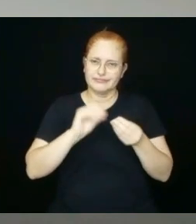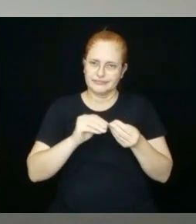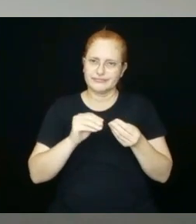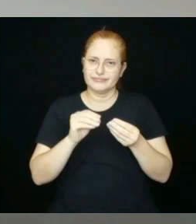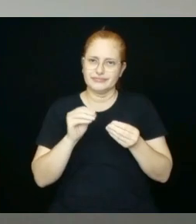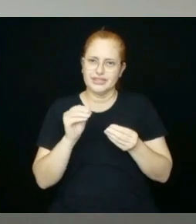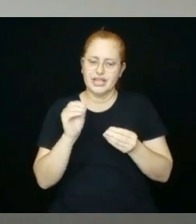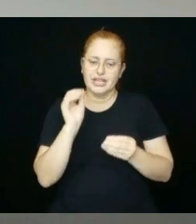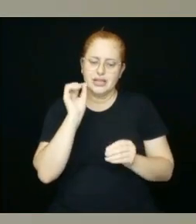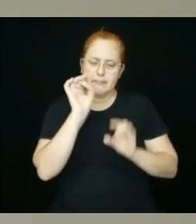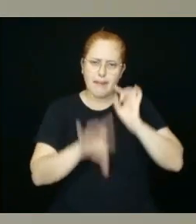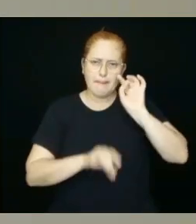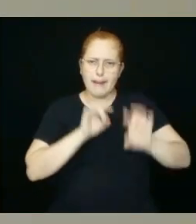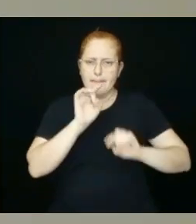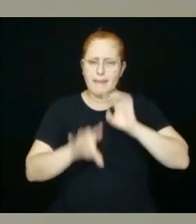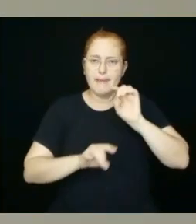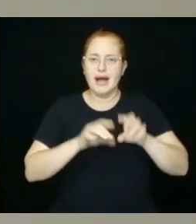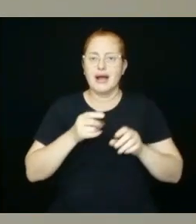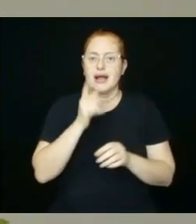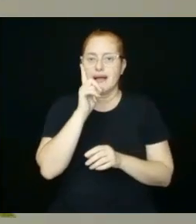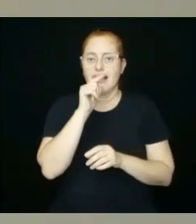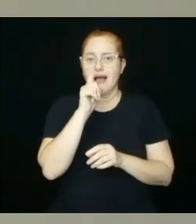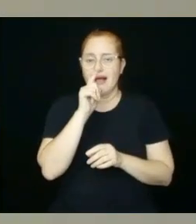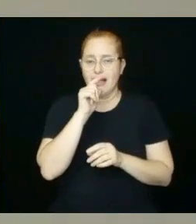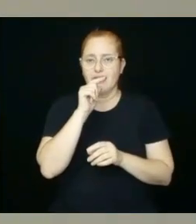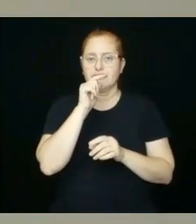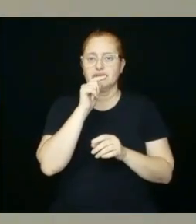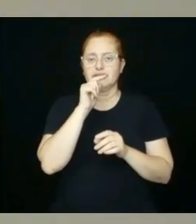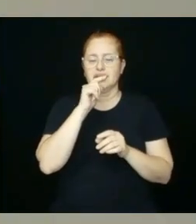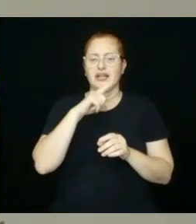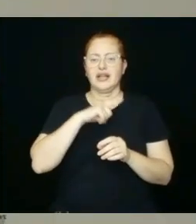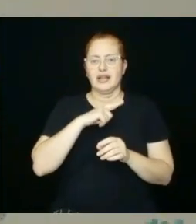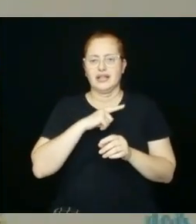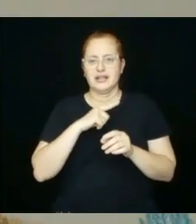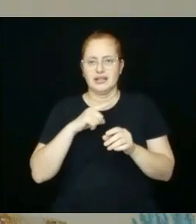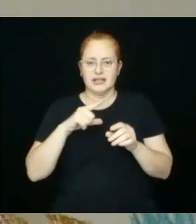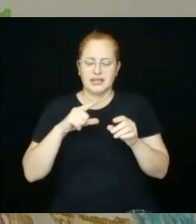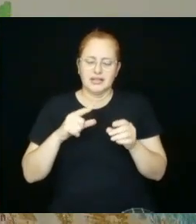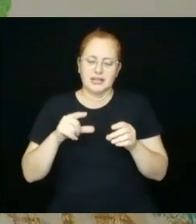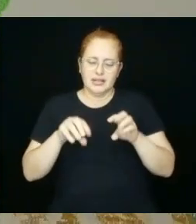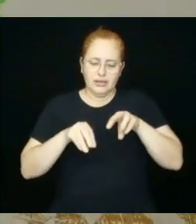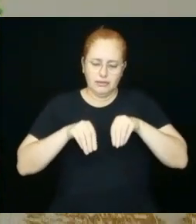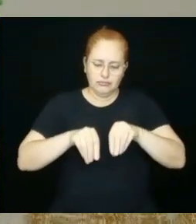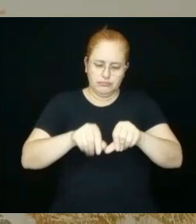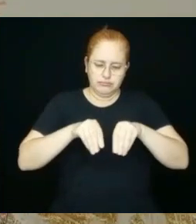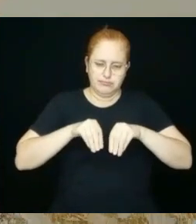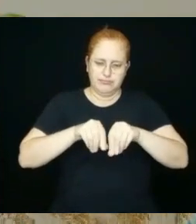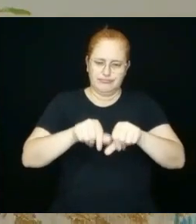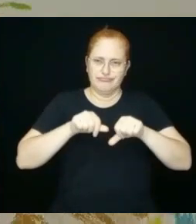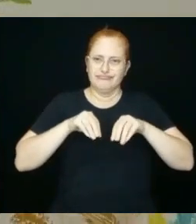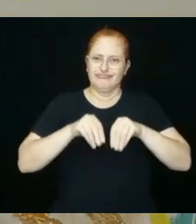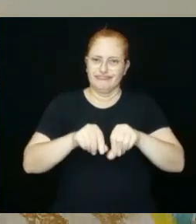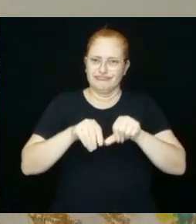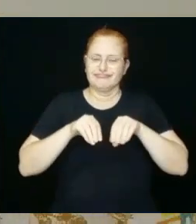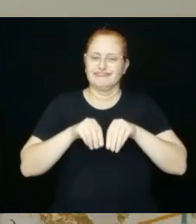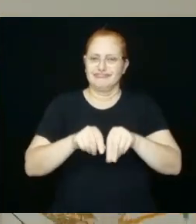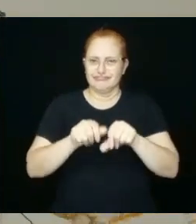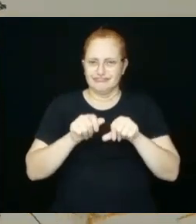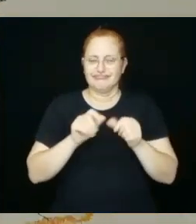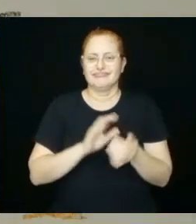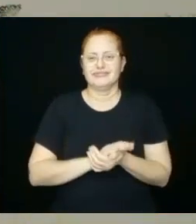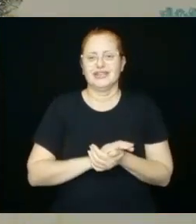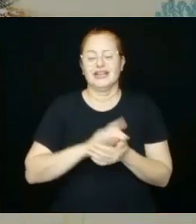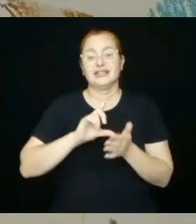joga na água, cria aquela polpa de desenhos. Aí então eu fiz uma polpa de desenhos antigos